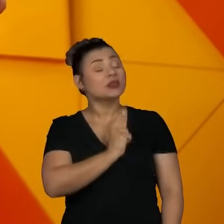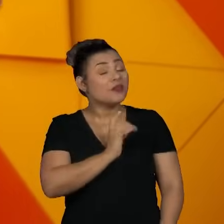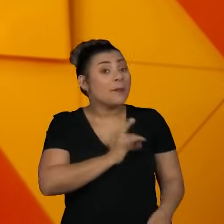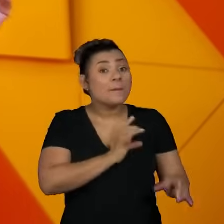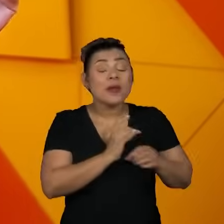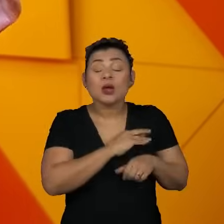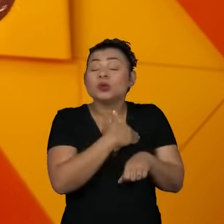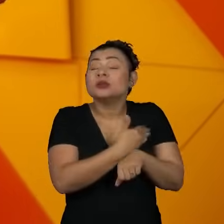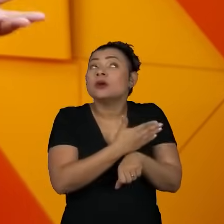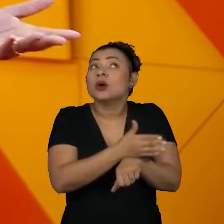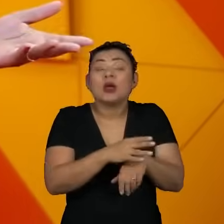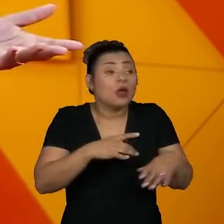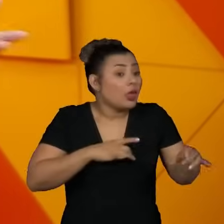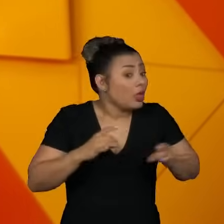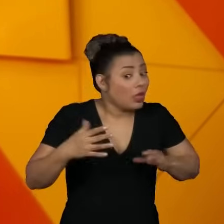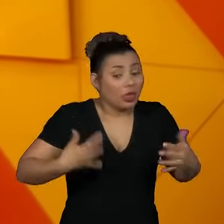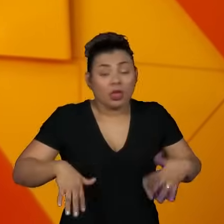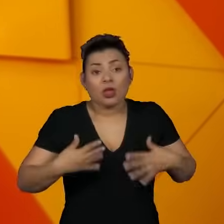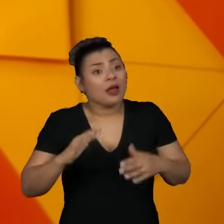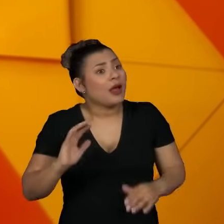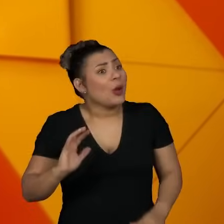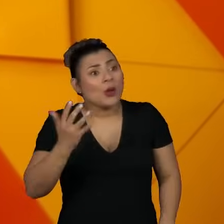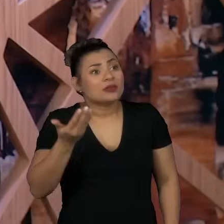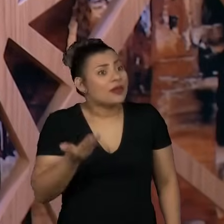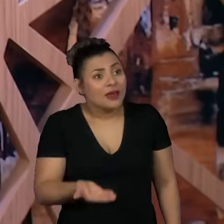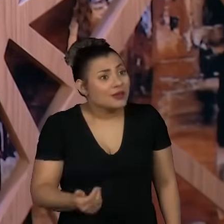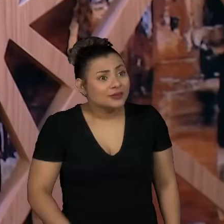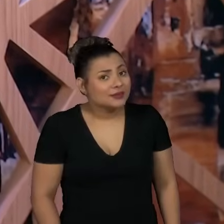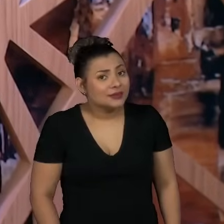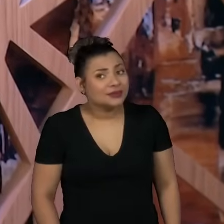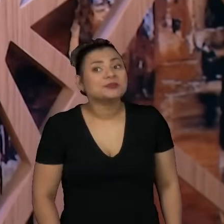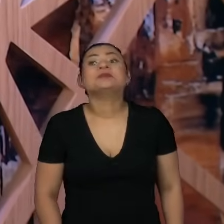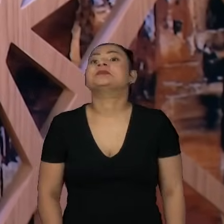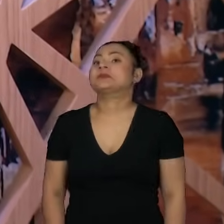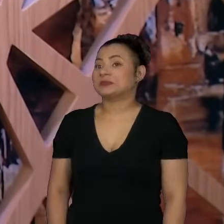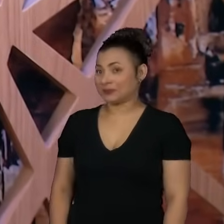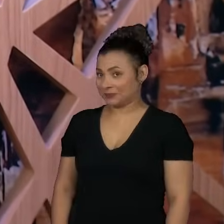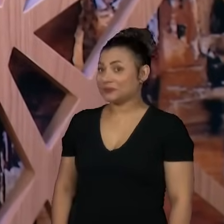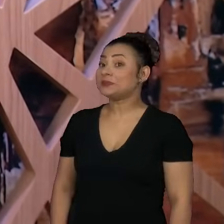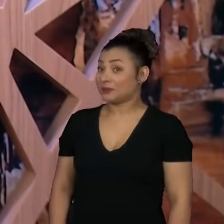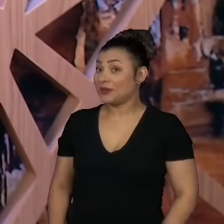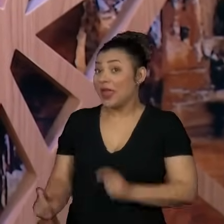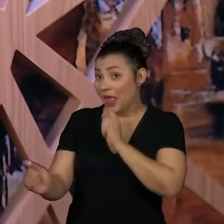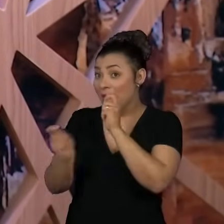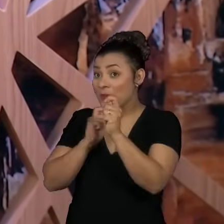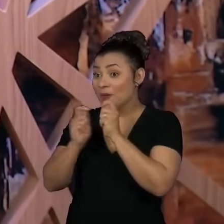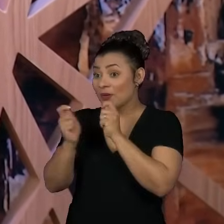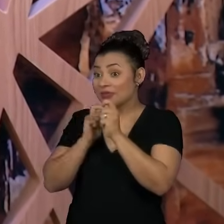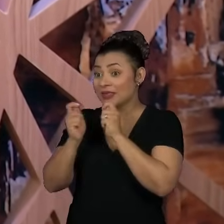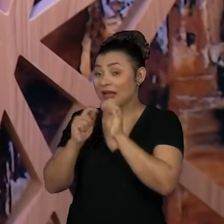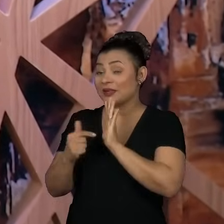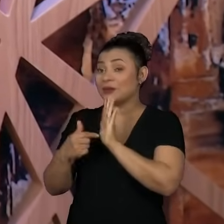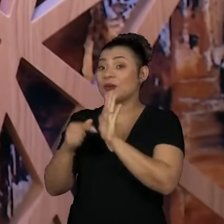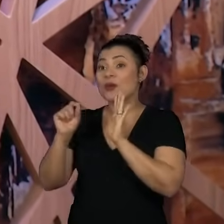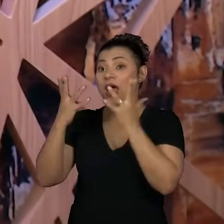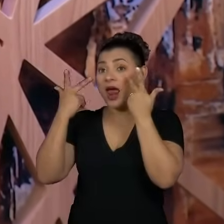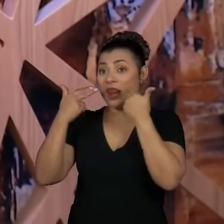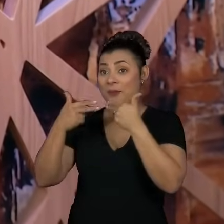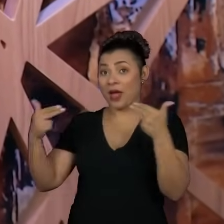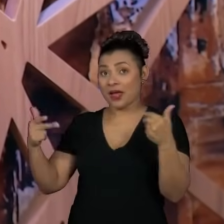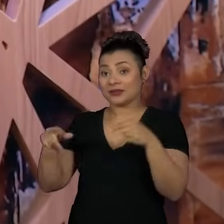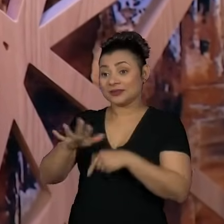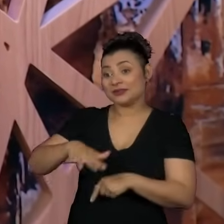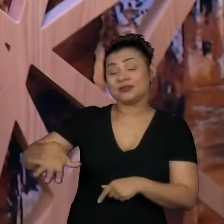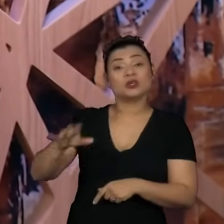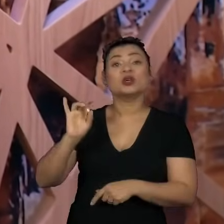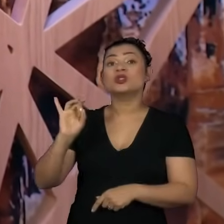tempo todo. O que acontece? Então, Cris, como foi falado na reportagem, né, esses animais, assim como todos os outros, né, eles